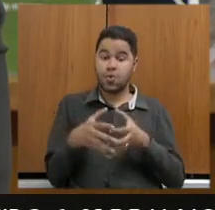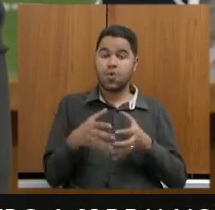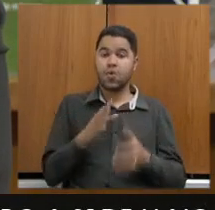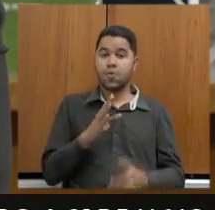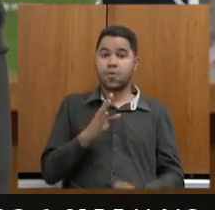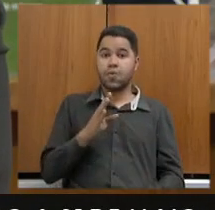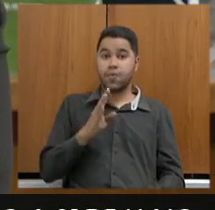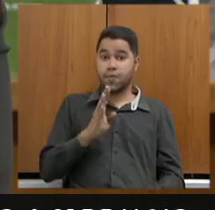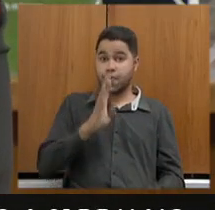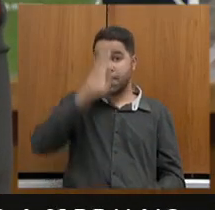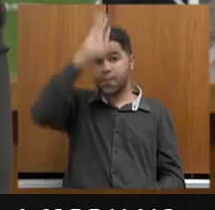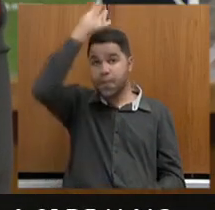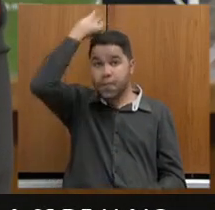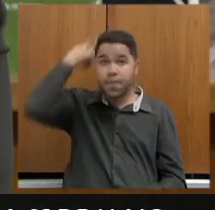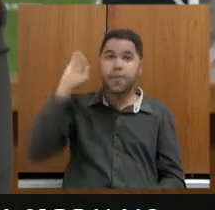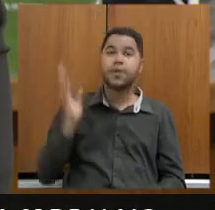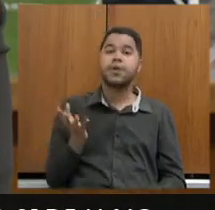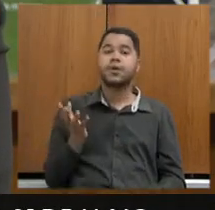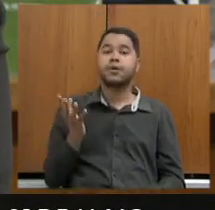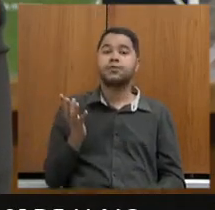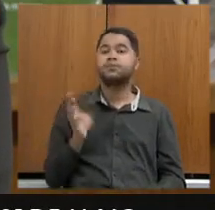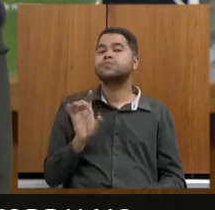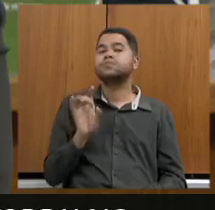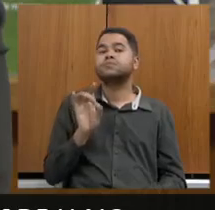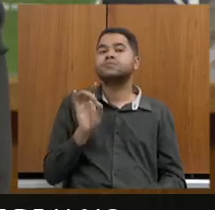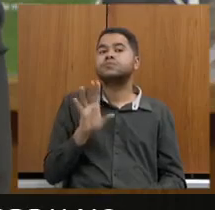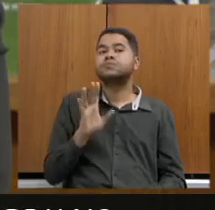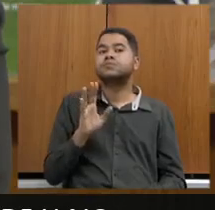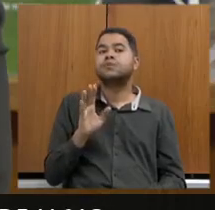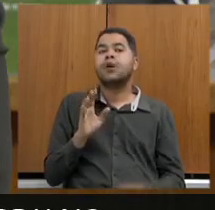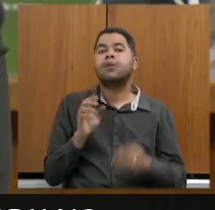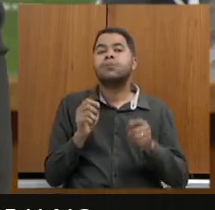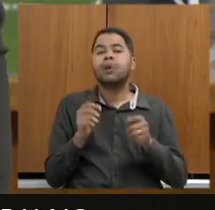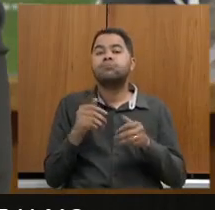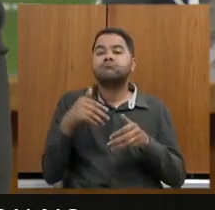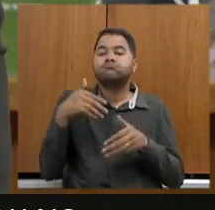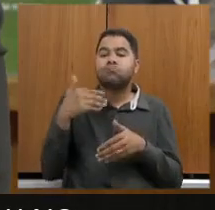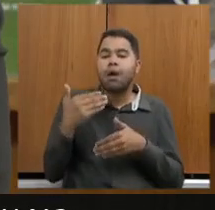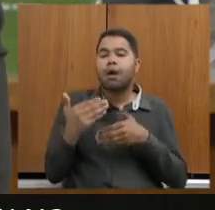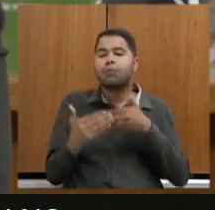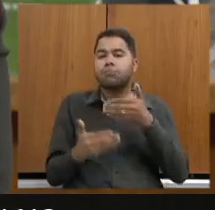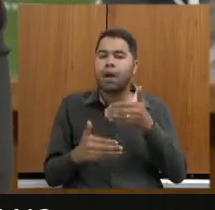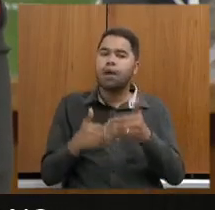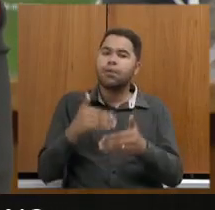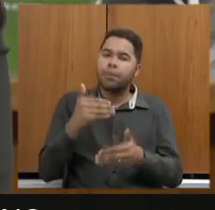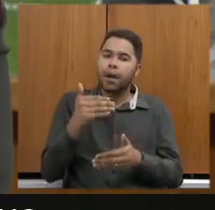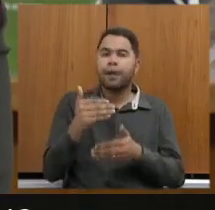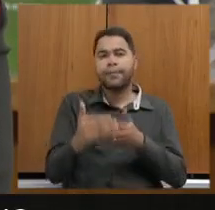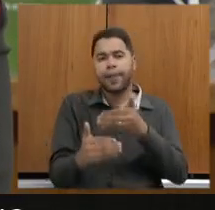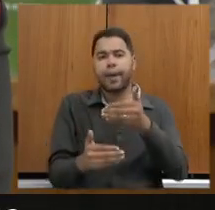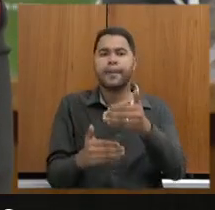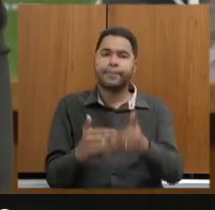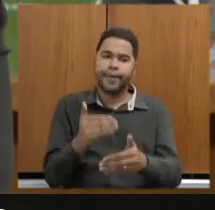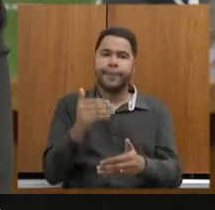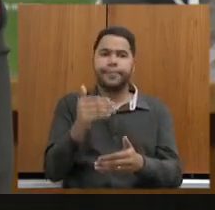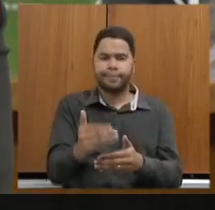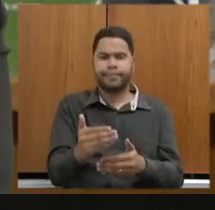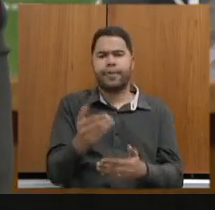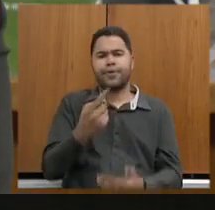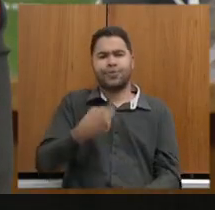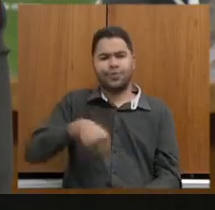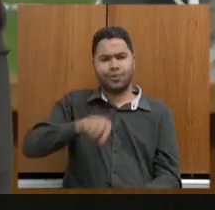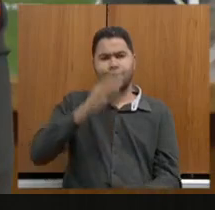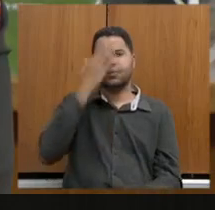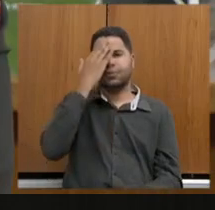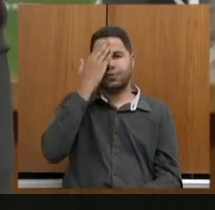vem a pena se há apenas sendo evoluída ao longo dos anos é a gente